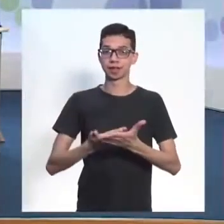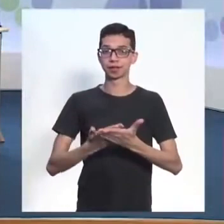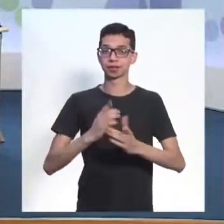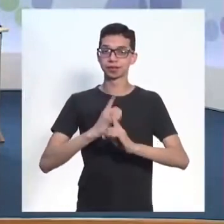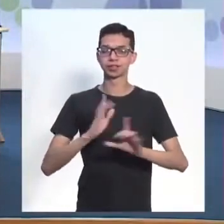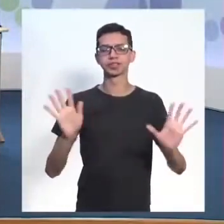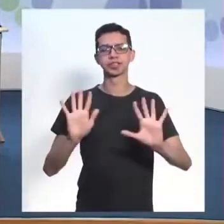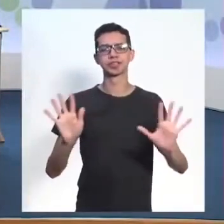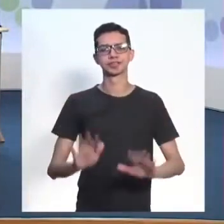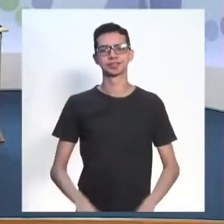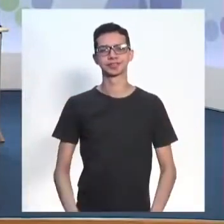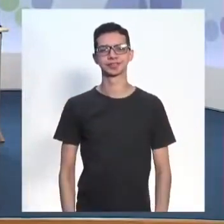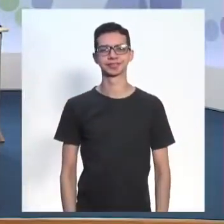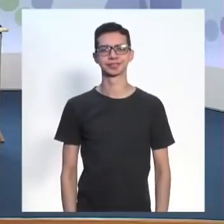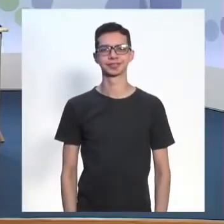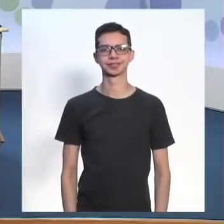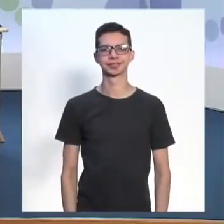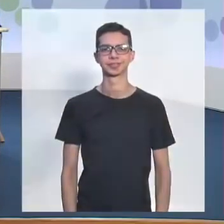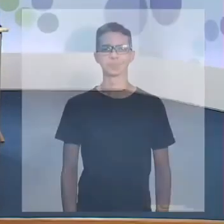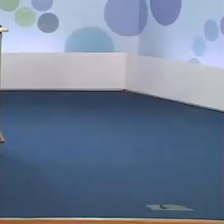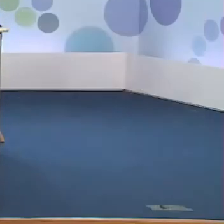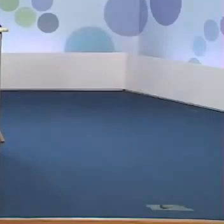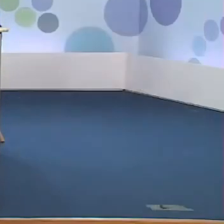próxima. Tchau, tchau. Falou aí, rapaziada.